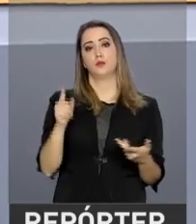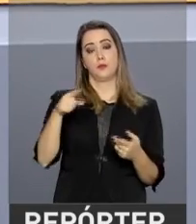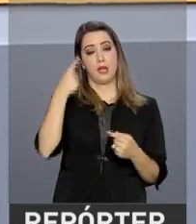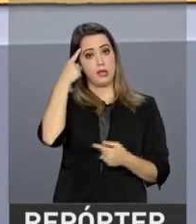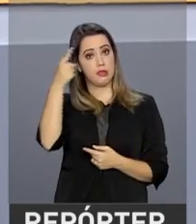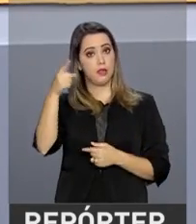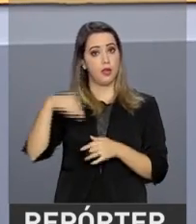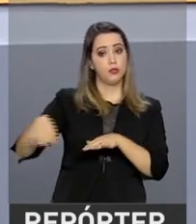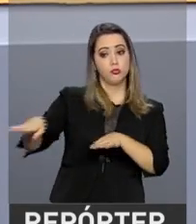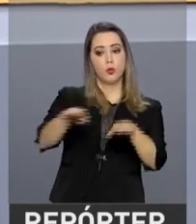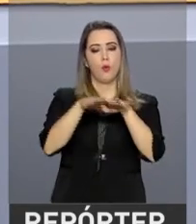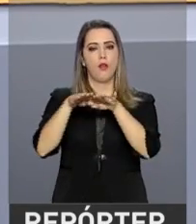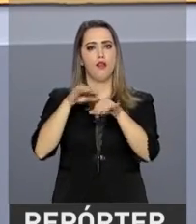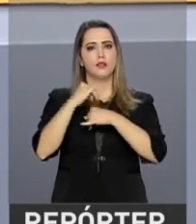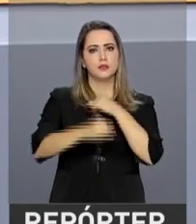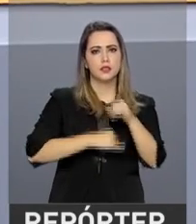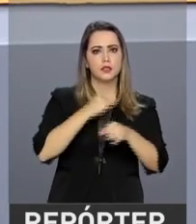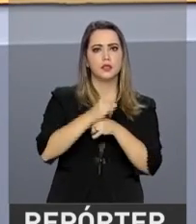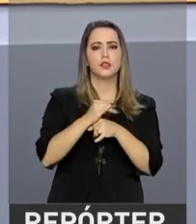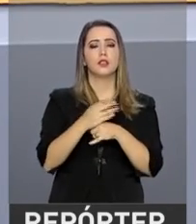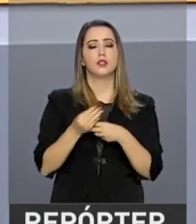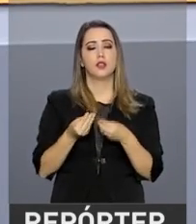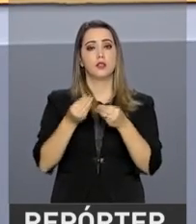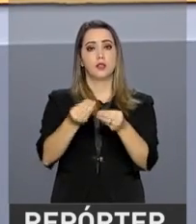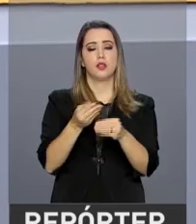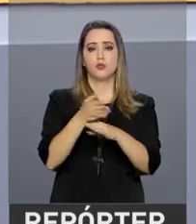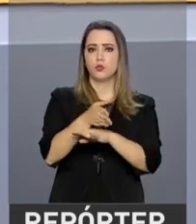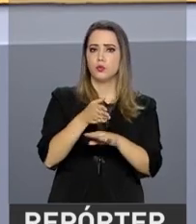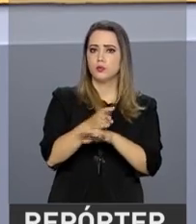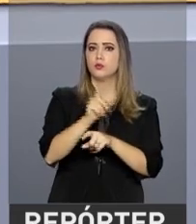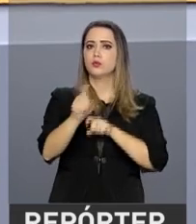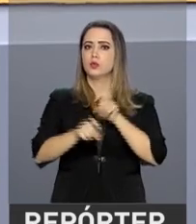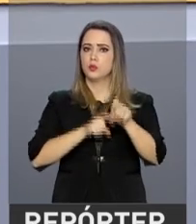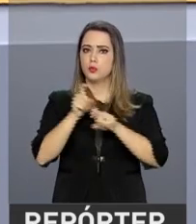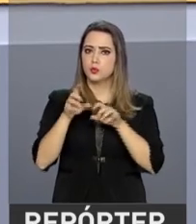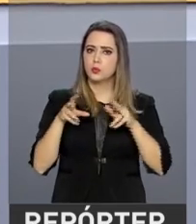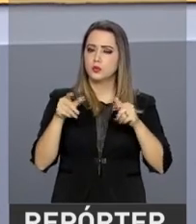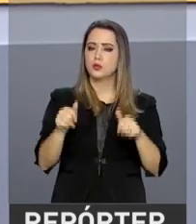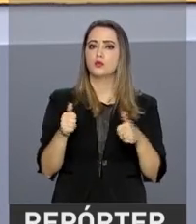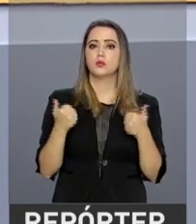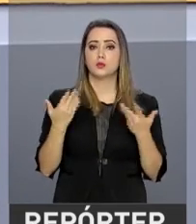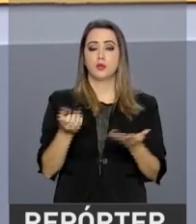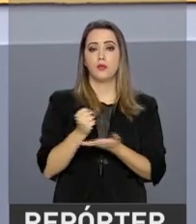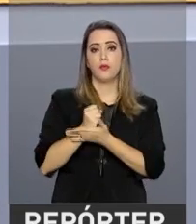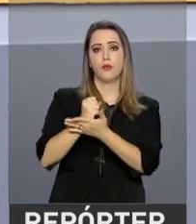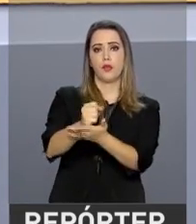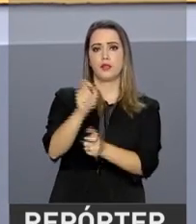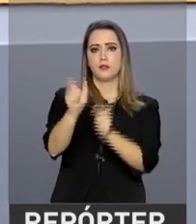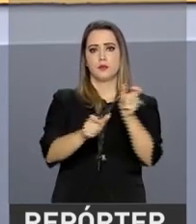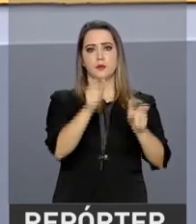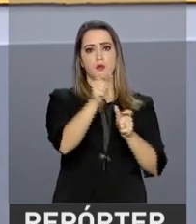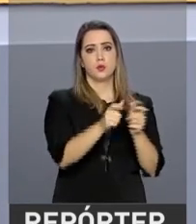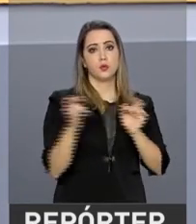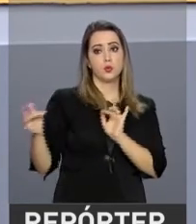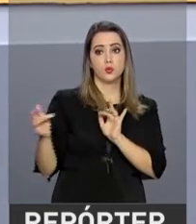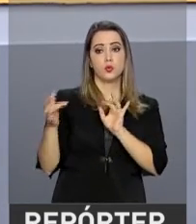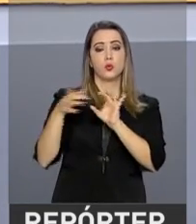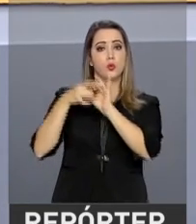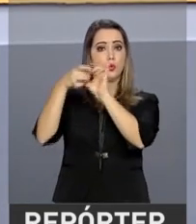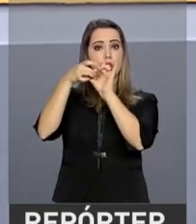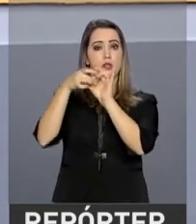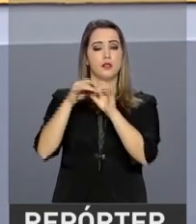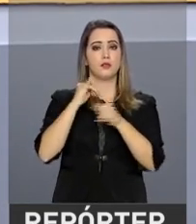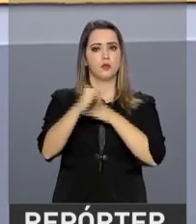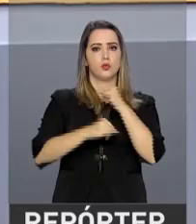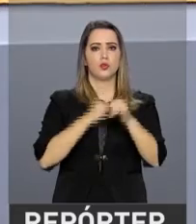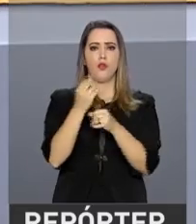democratizar o acesso à rede mundial de computadores desse modo internet para todos vai oferecer aos usuários conexão de internet